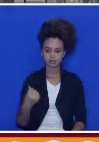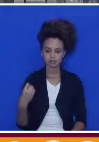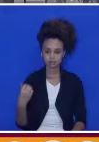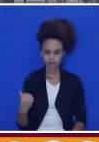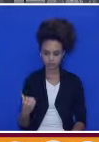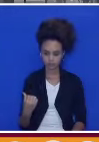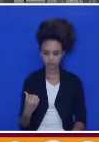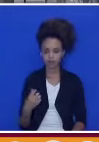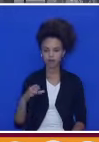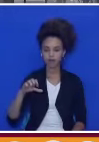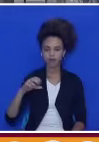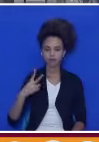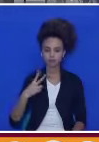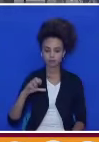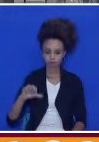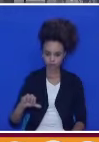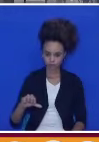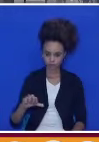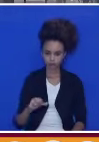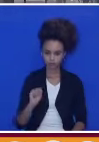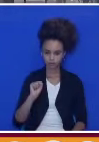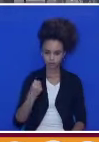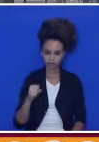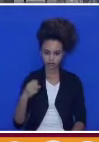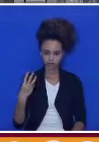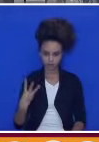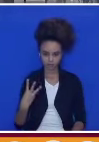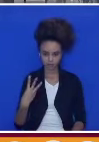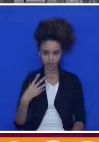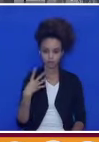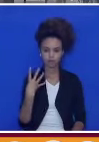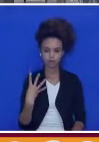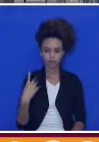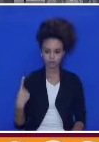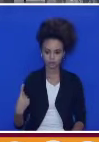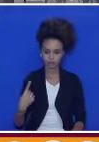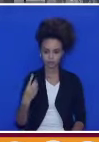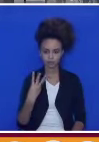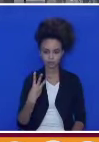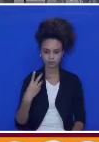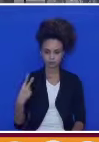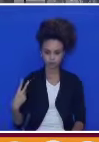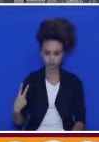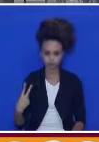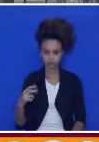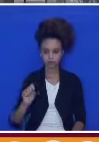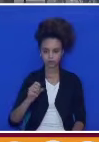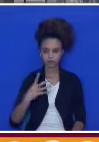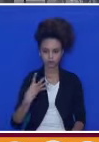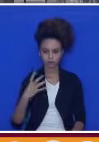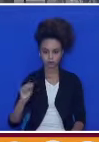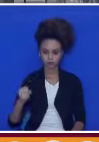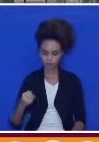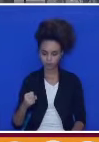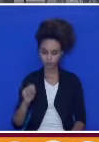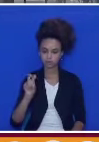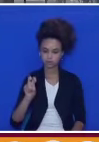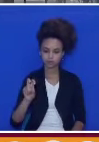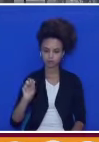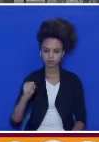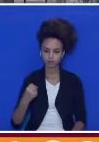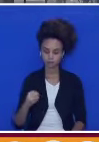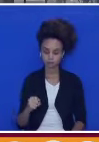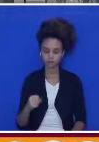66, 29, 83, 41, 32, 48,